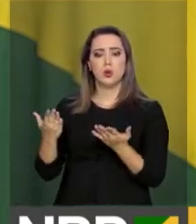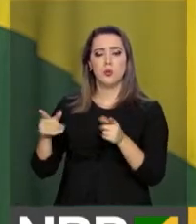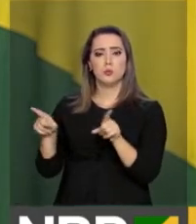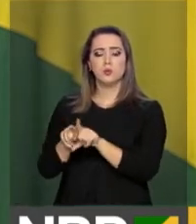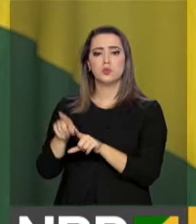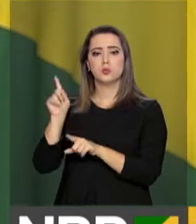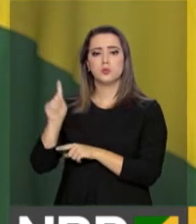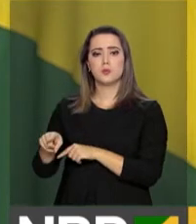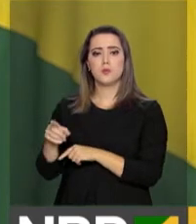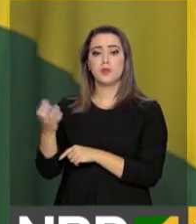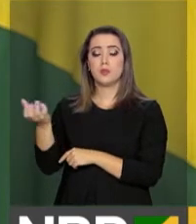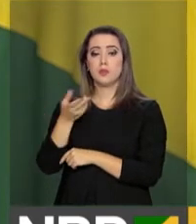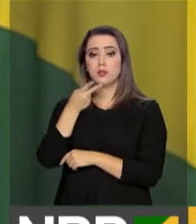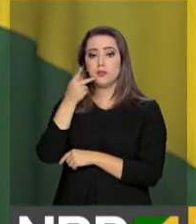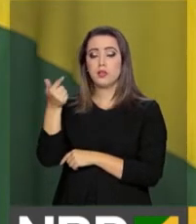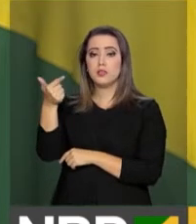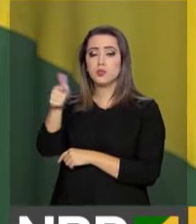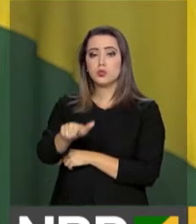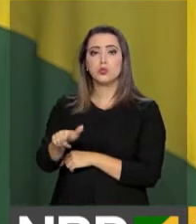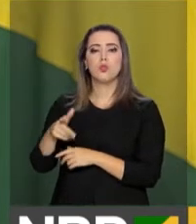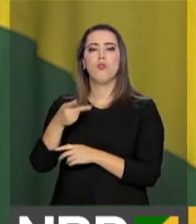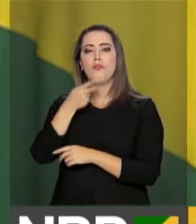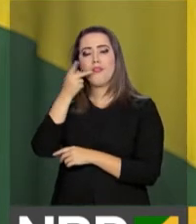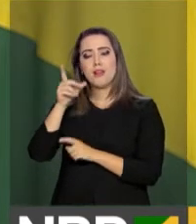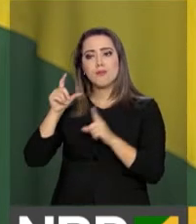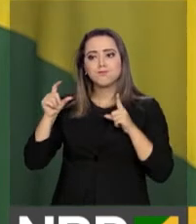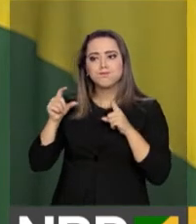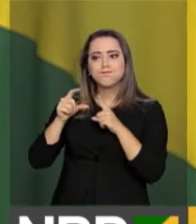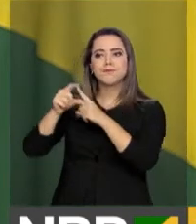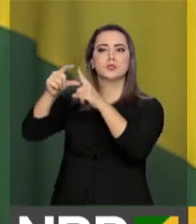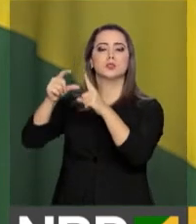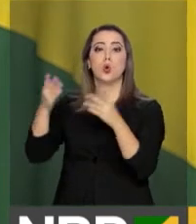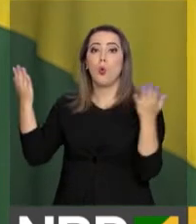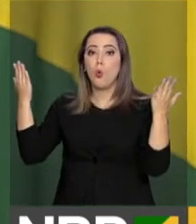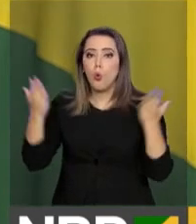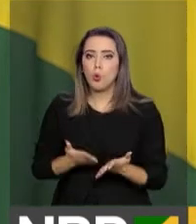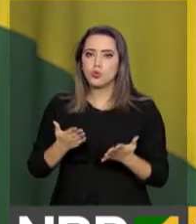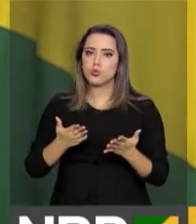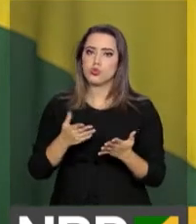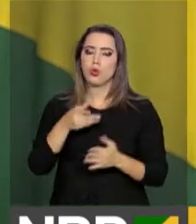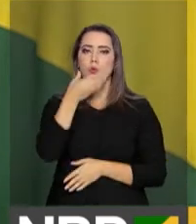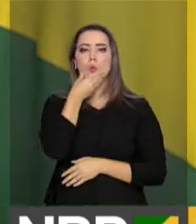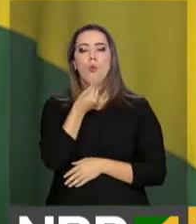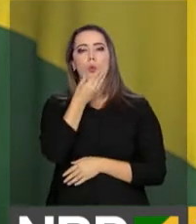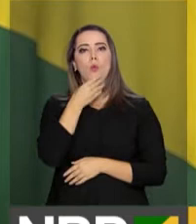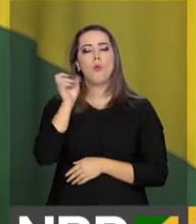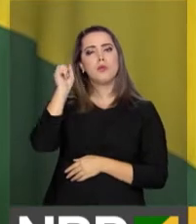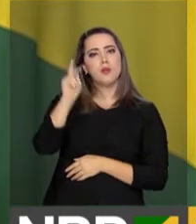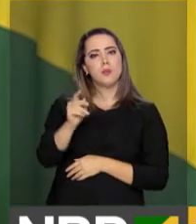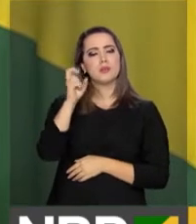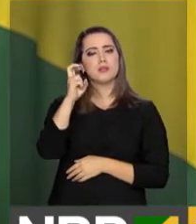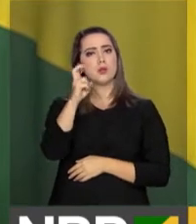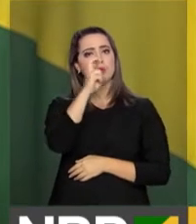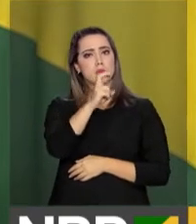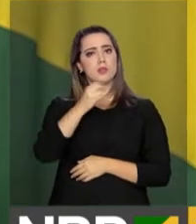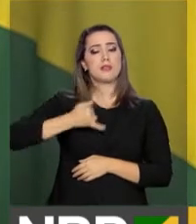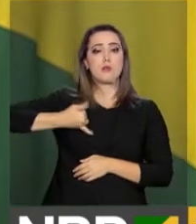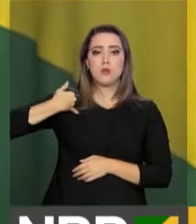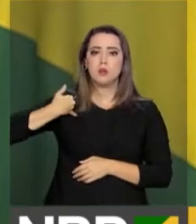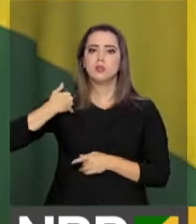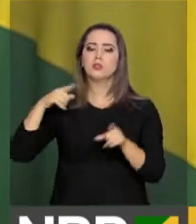eu quero repetir isto em letras garrafais hoje o homem se aposenta com 55 anos